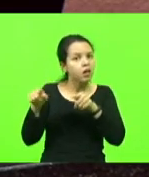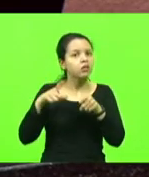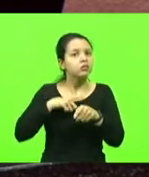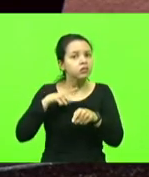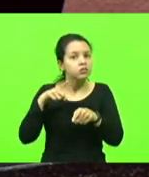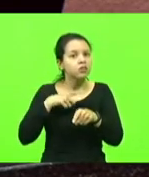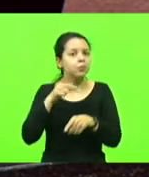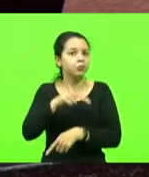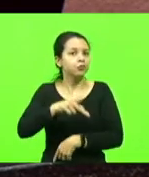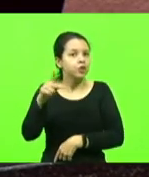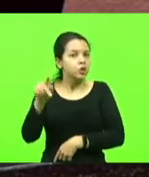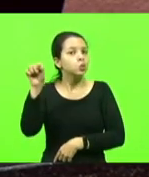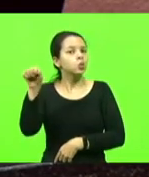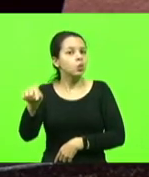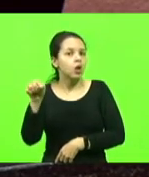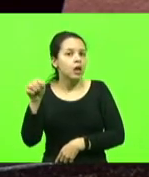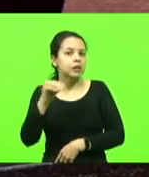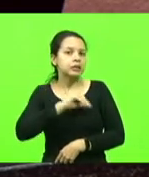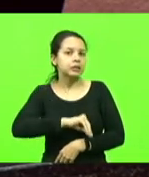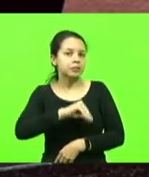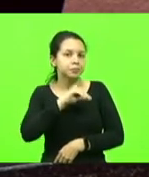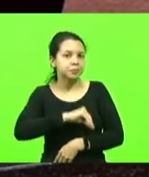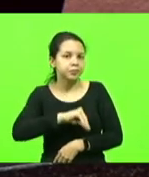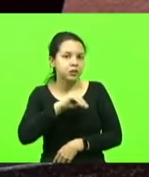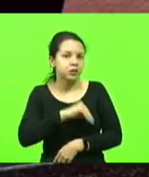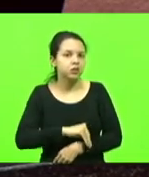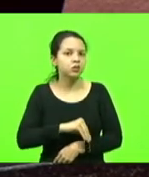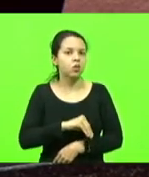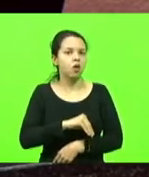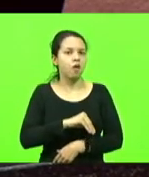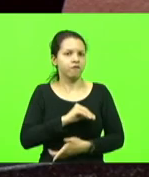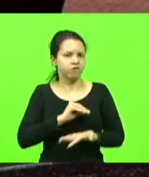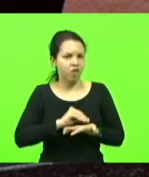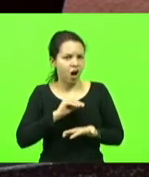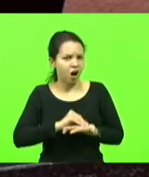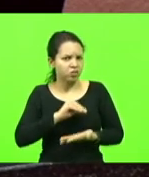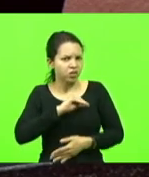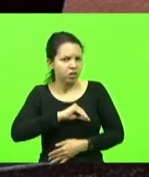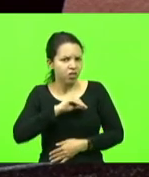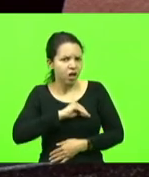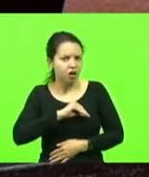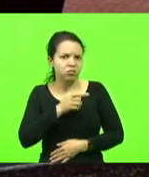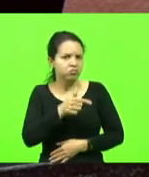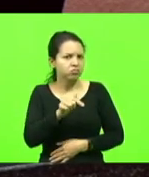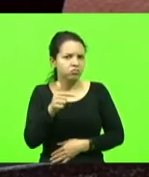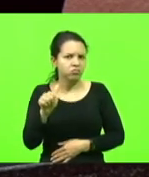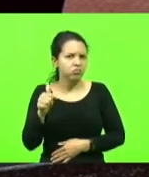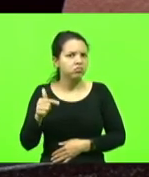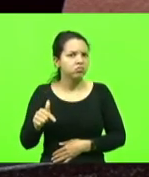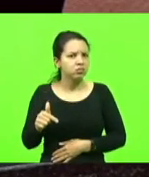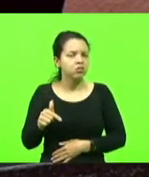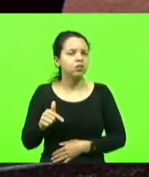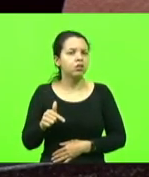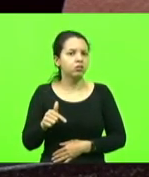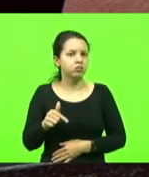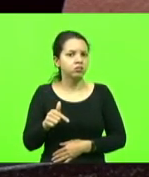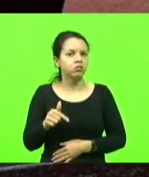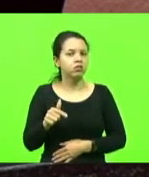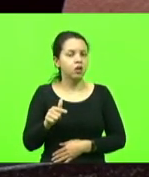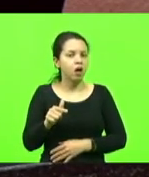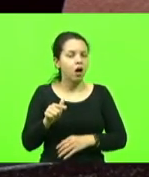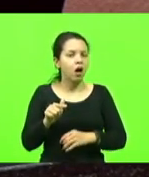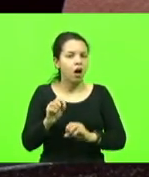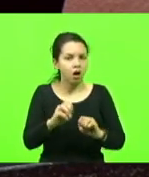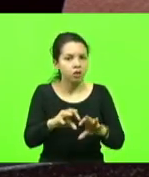estão recebendo, não deixaram de receber por nenhum dia, mesmo não estando dando